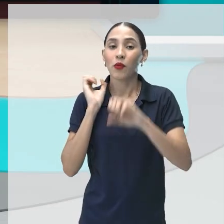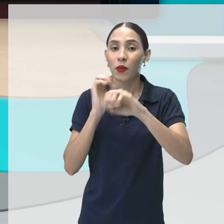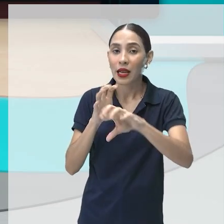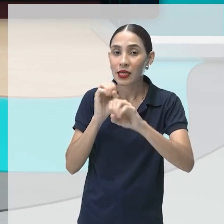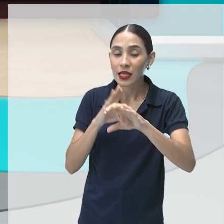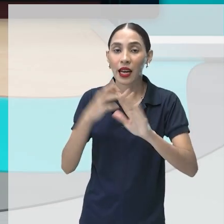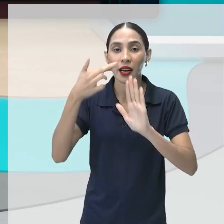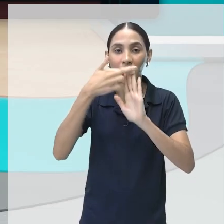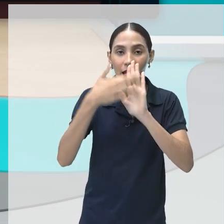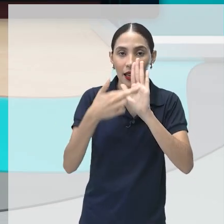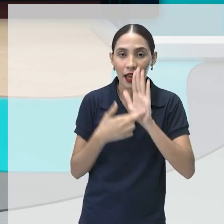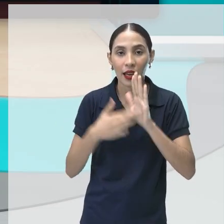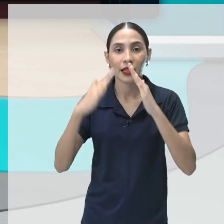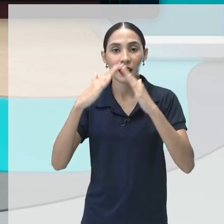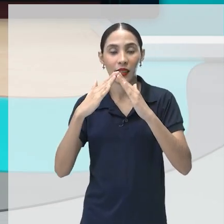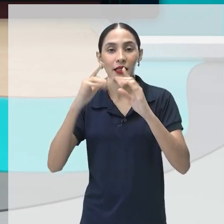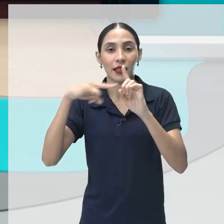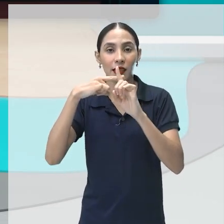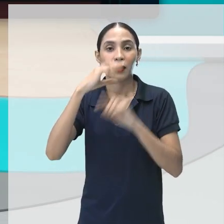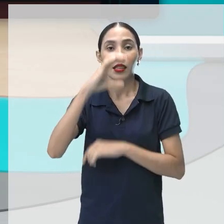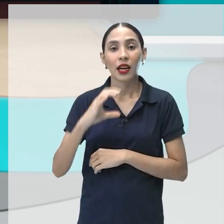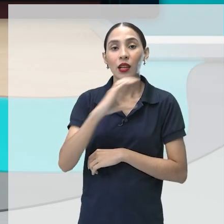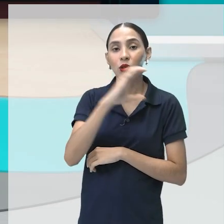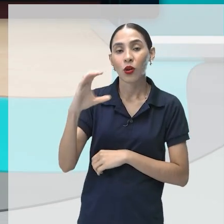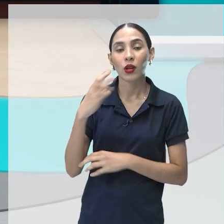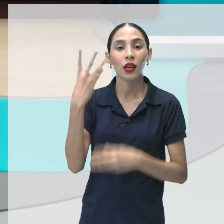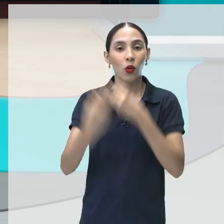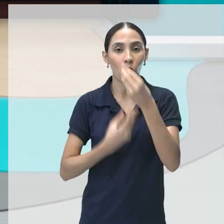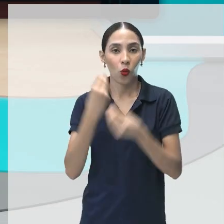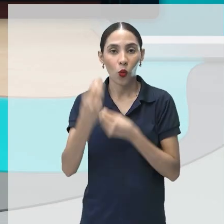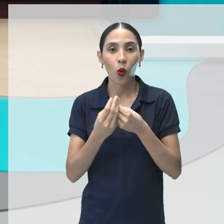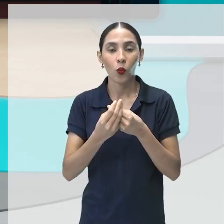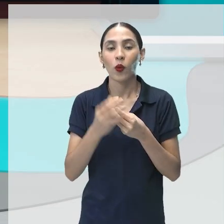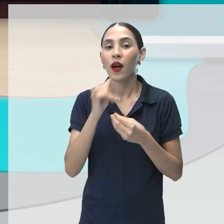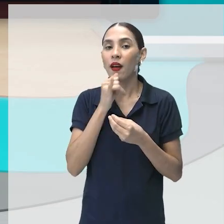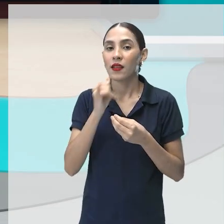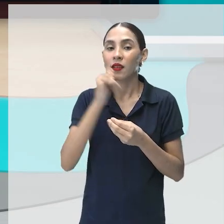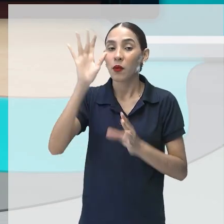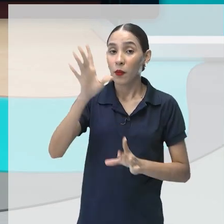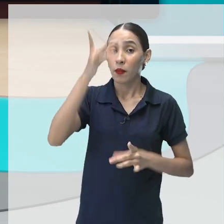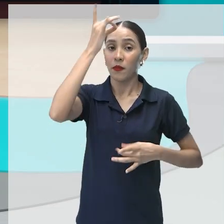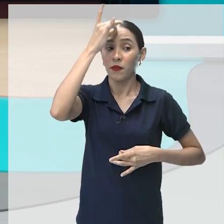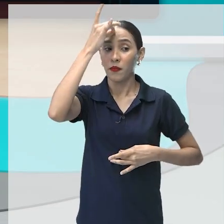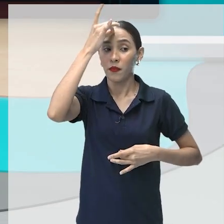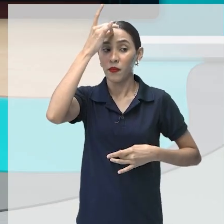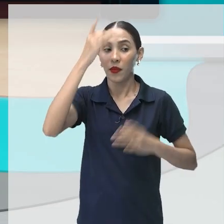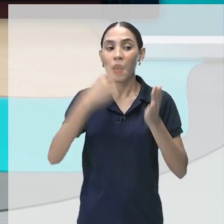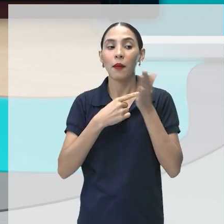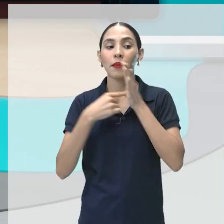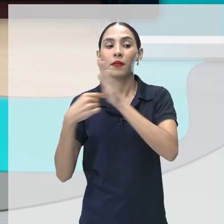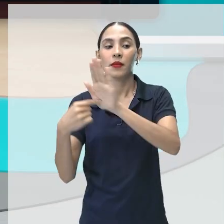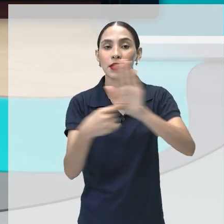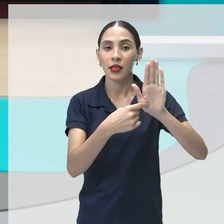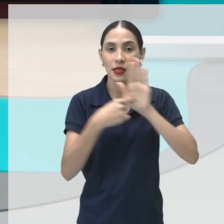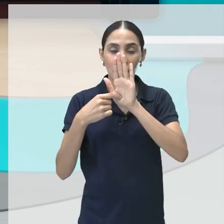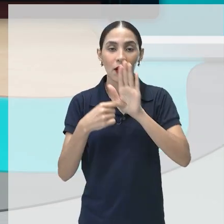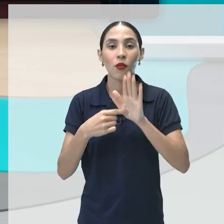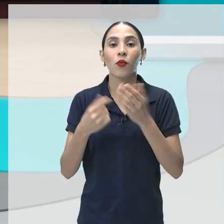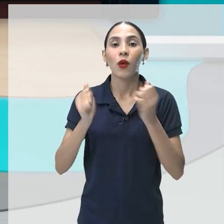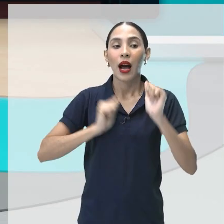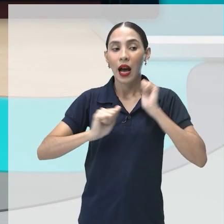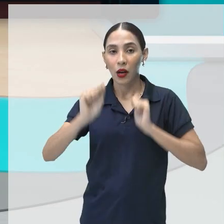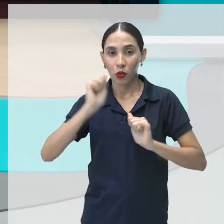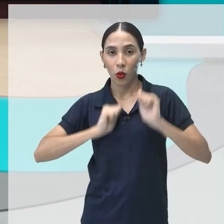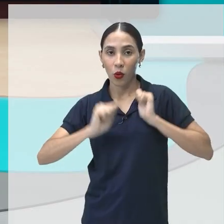os dogmas da Igreja Católica através do quê? Da encenação, que os atores representavam